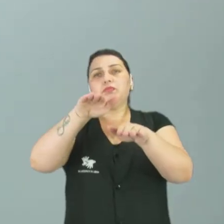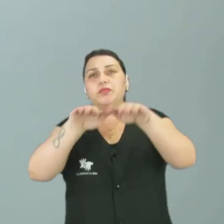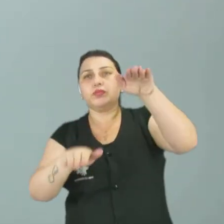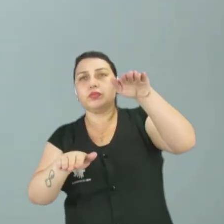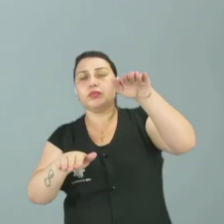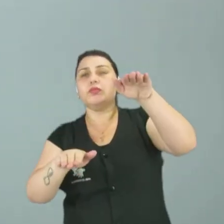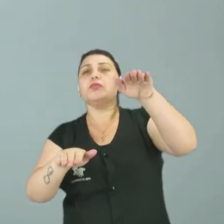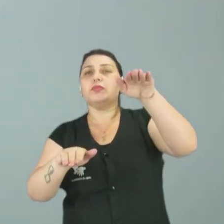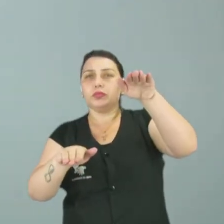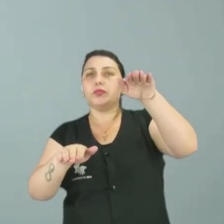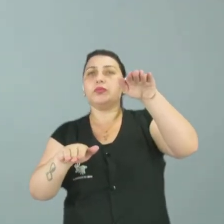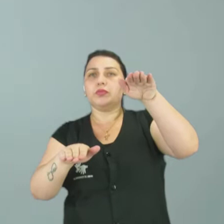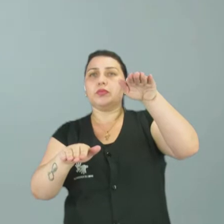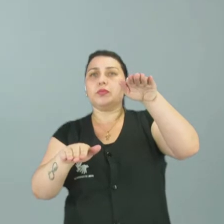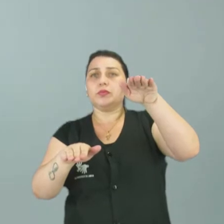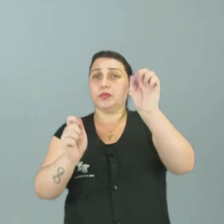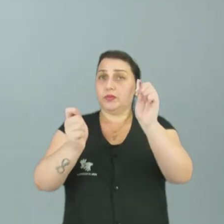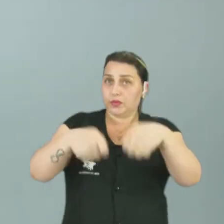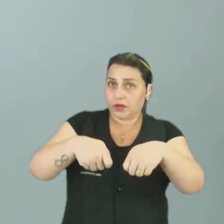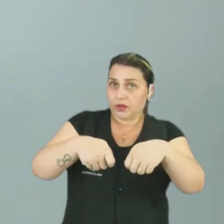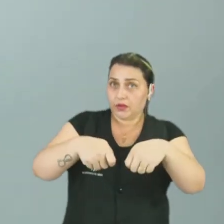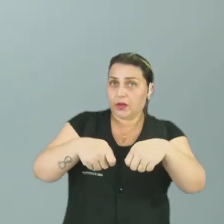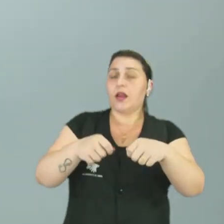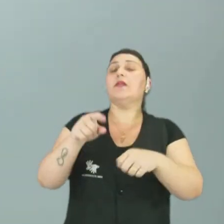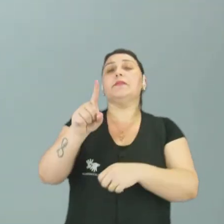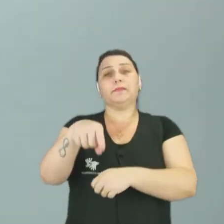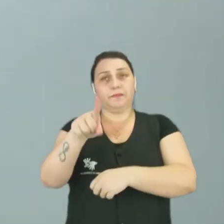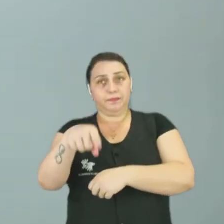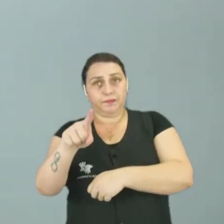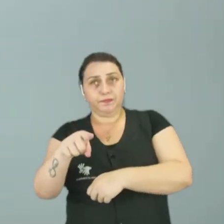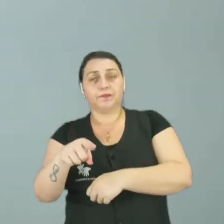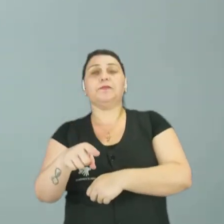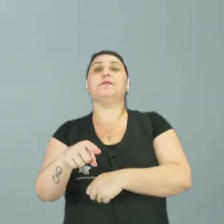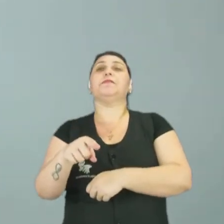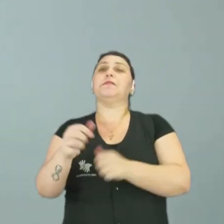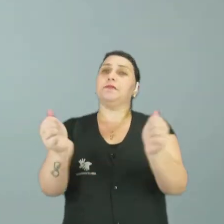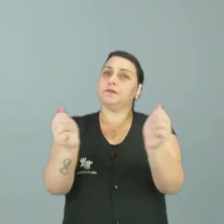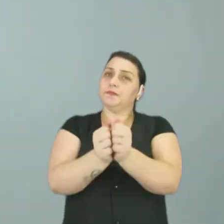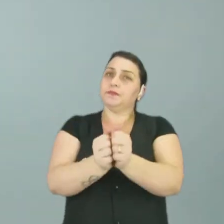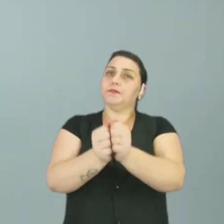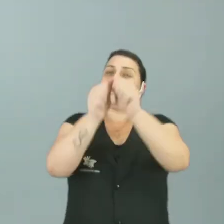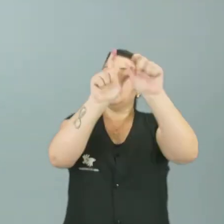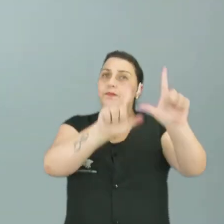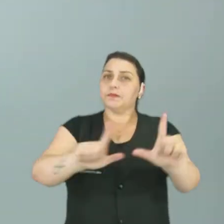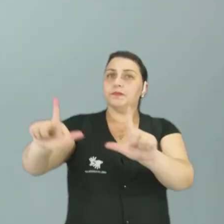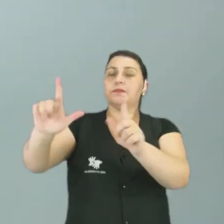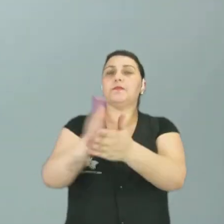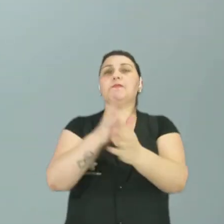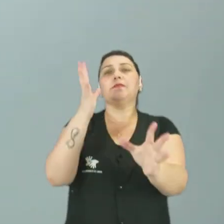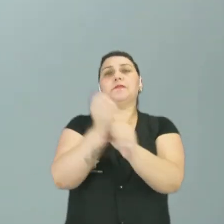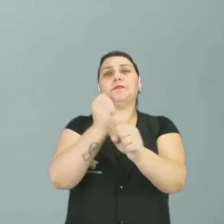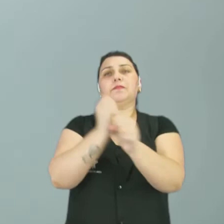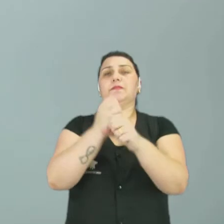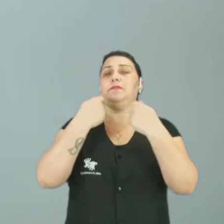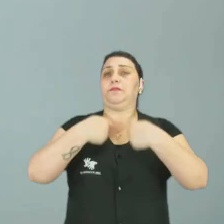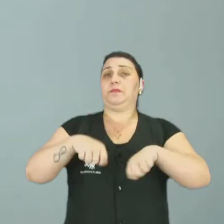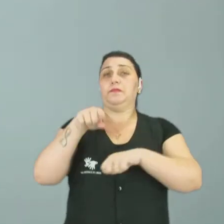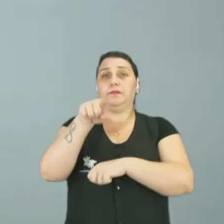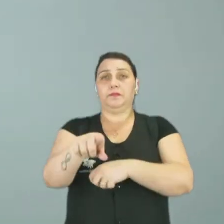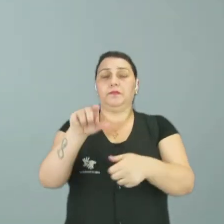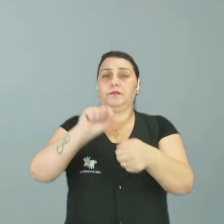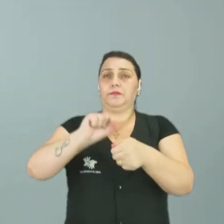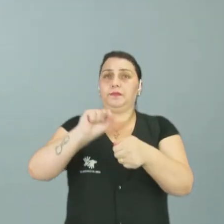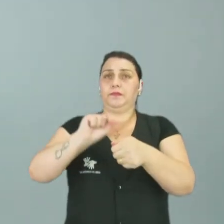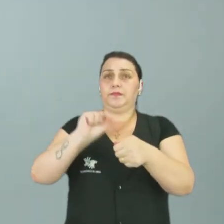proporcional a situação é então Acompanha comigo há alguns cálculos que é necessário você